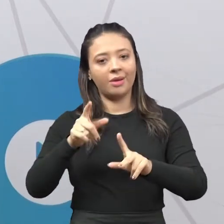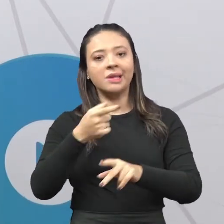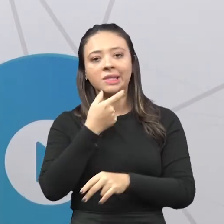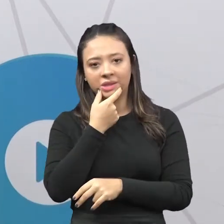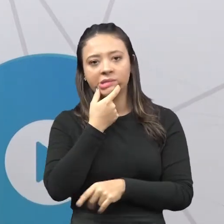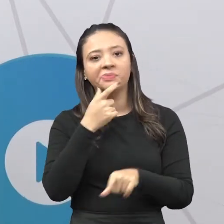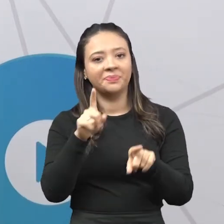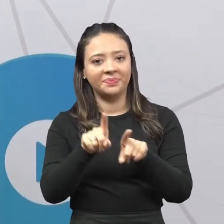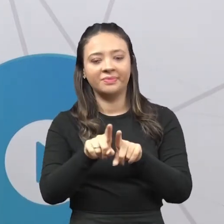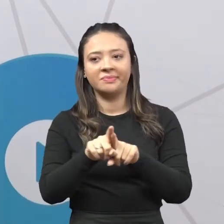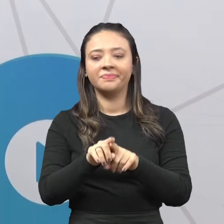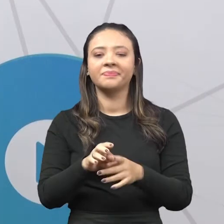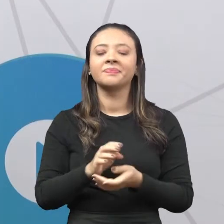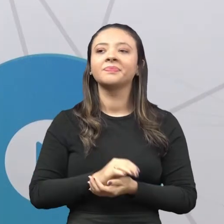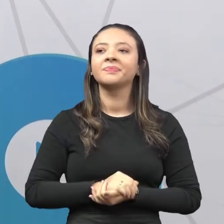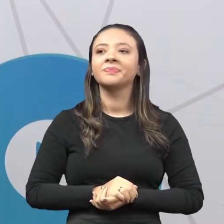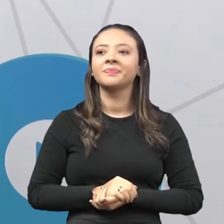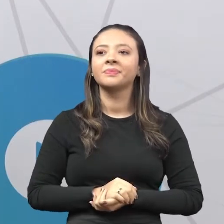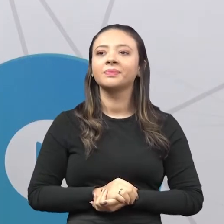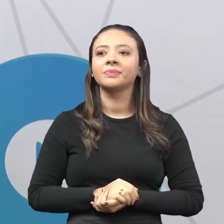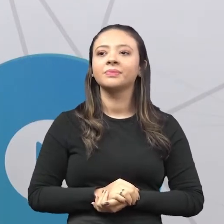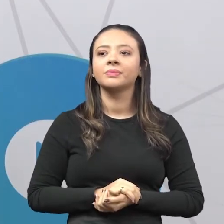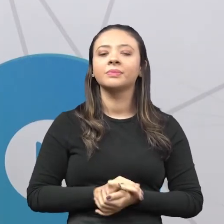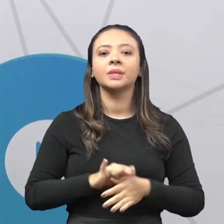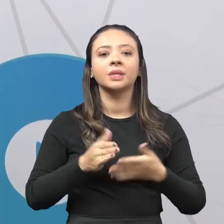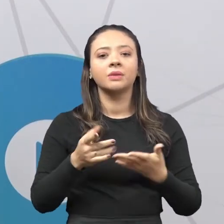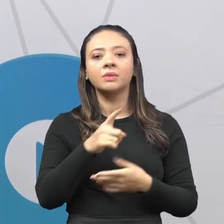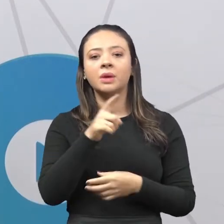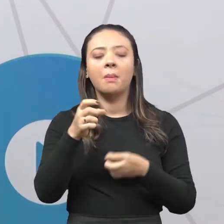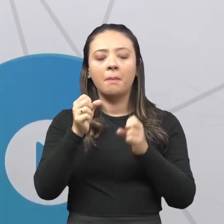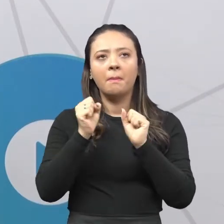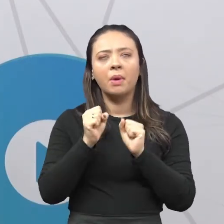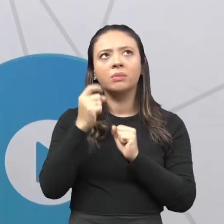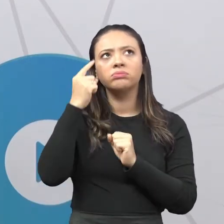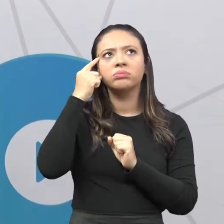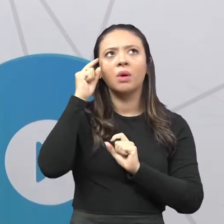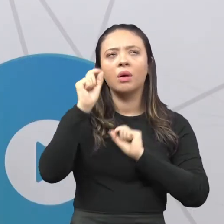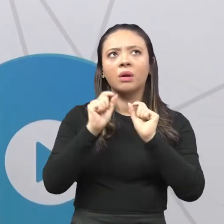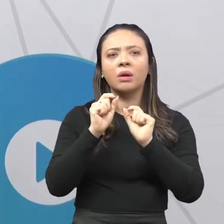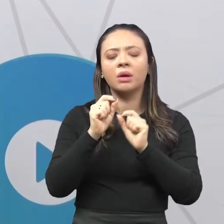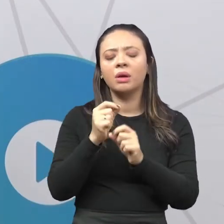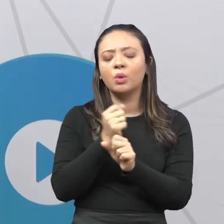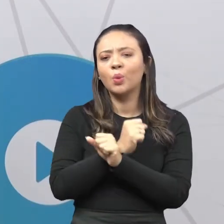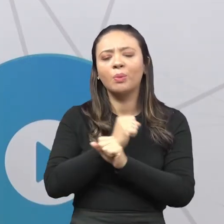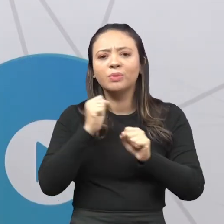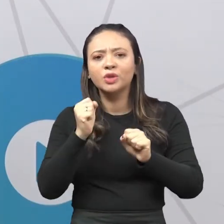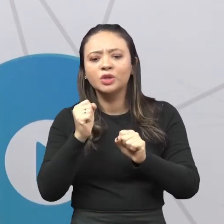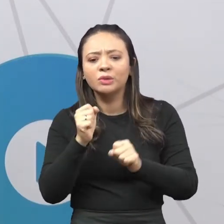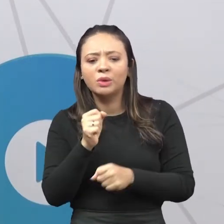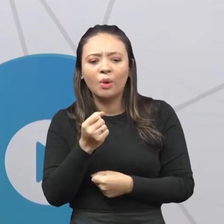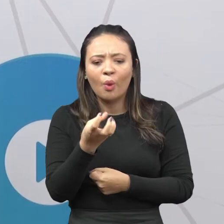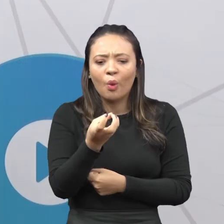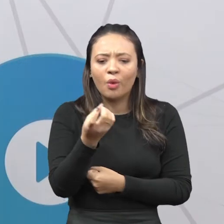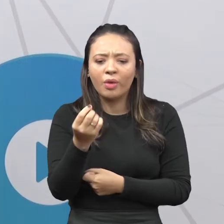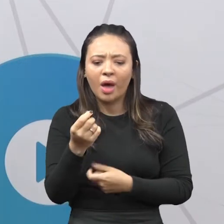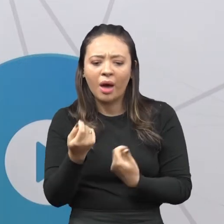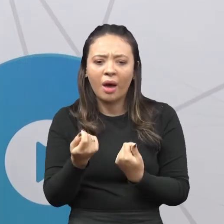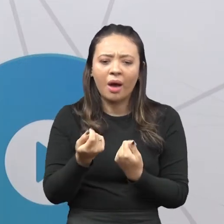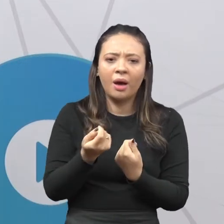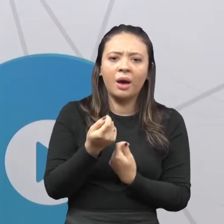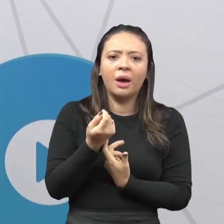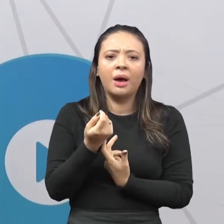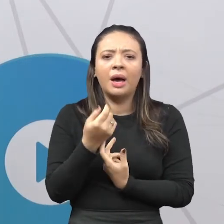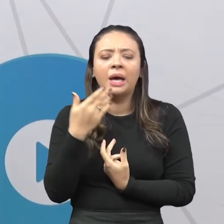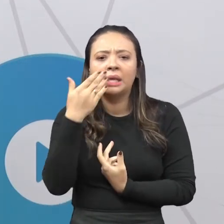contáveis na língua inglesa, e é assim que funciona. Então, vocês podem estar pensando aí, sim, mas se eu não consigo contar o chocolate, o pão, o